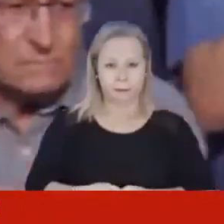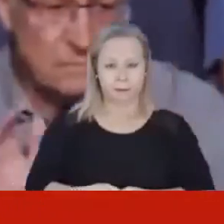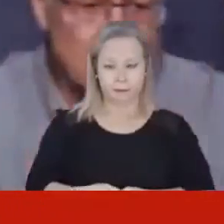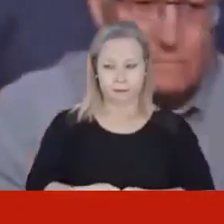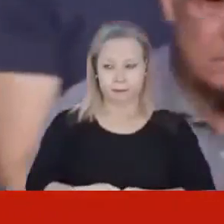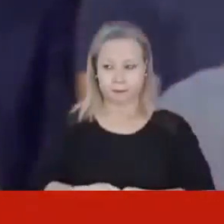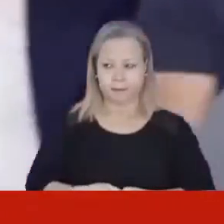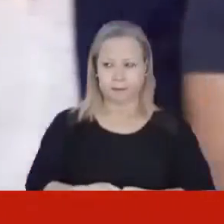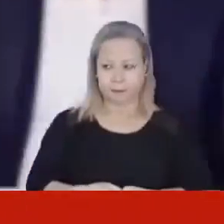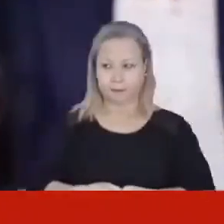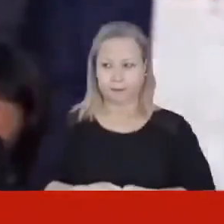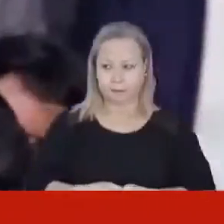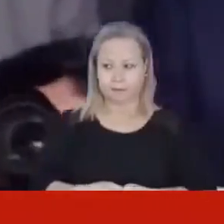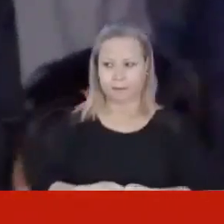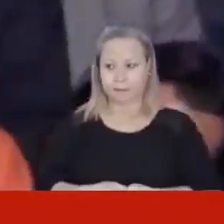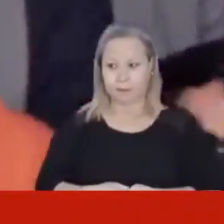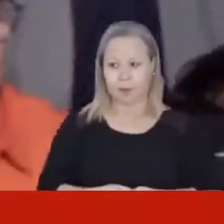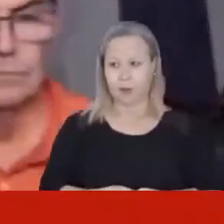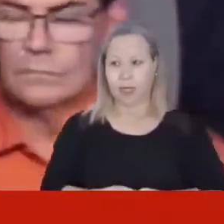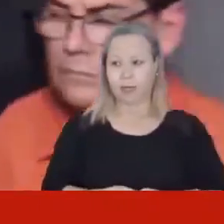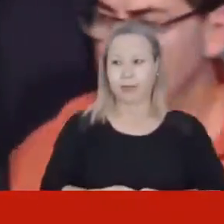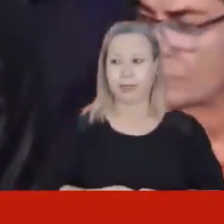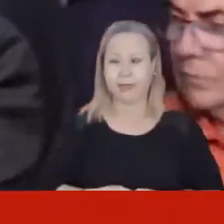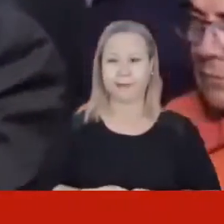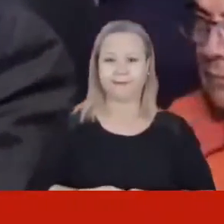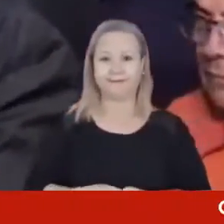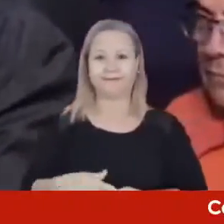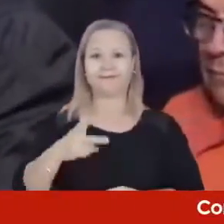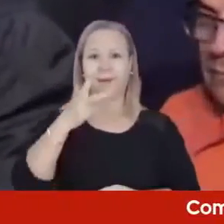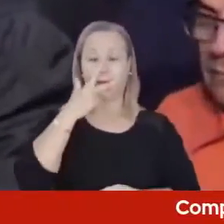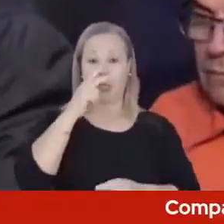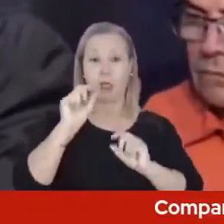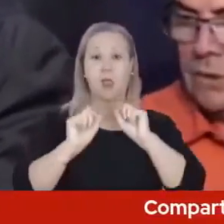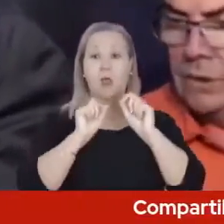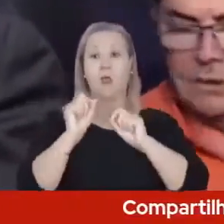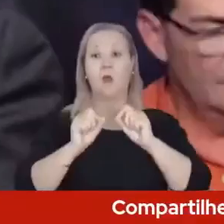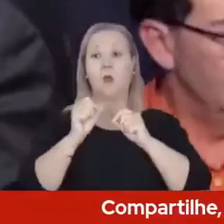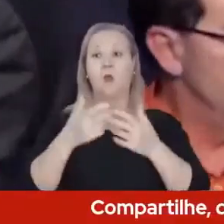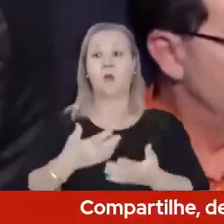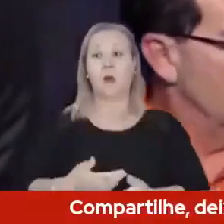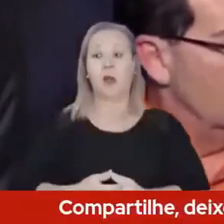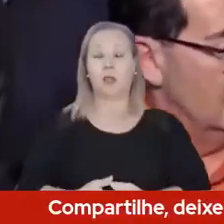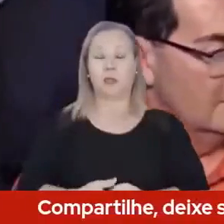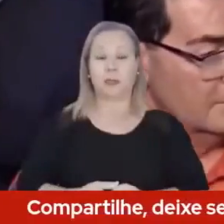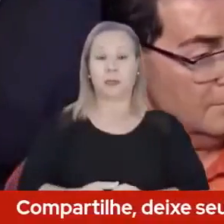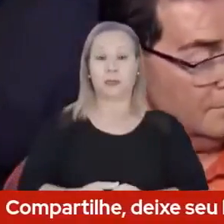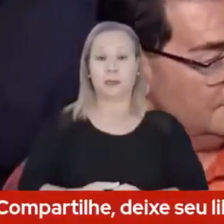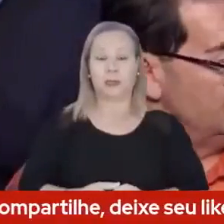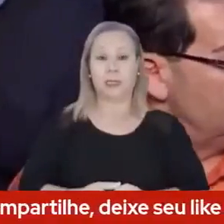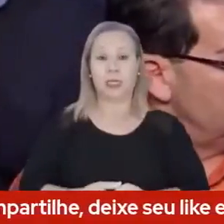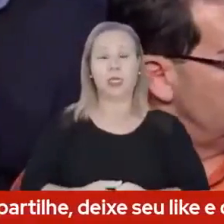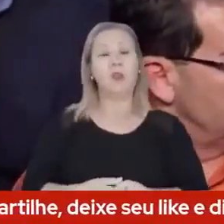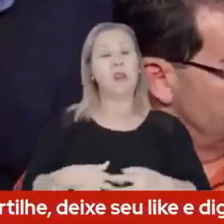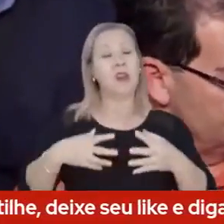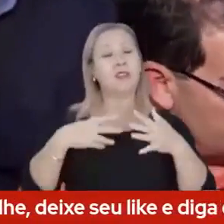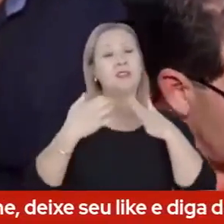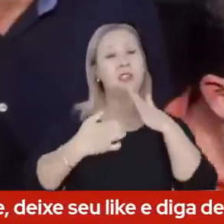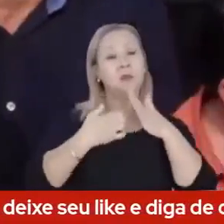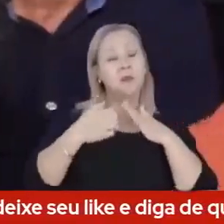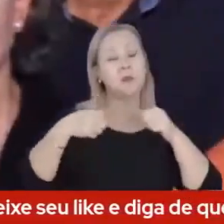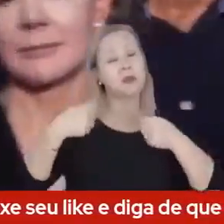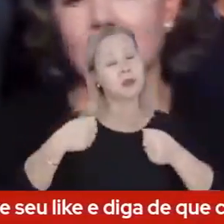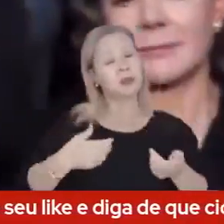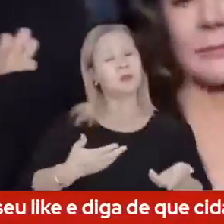Veja, eu acho que uma empresa pública tem que ter lucro. Ela não pode ser deficitária. Se ela